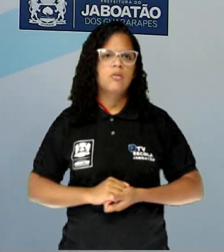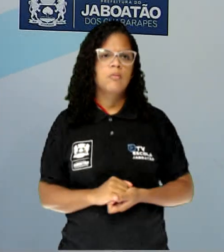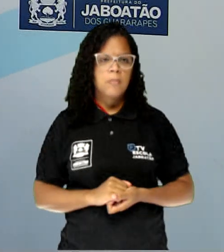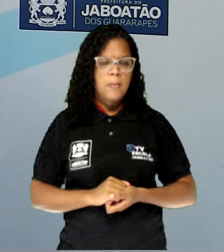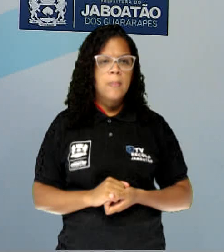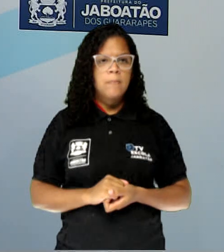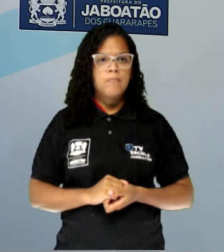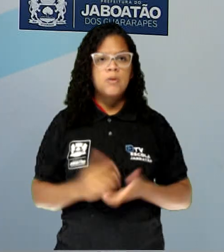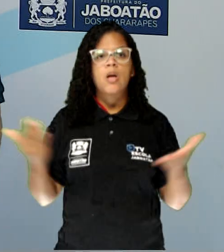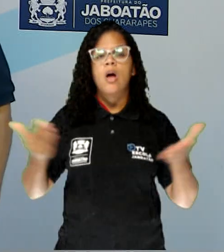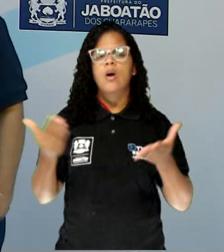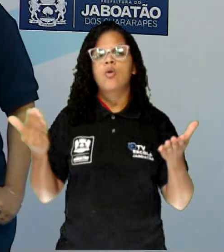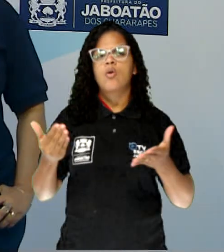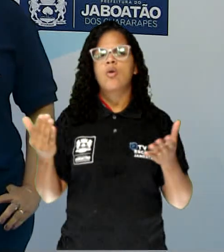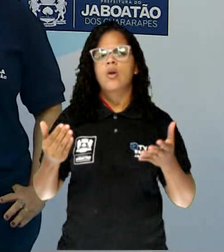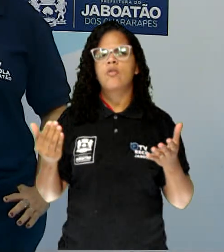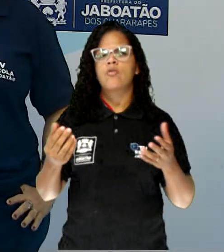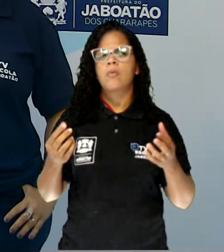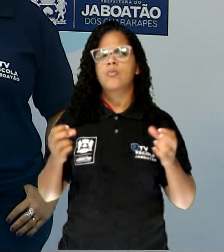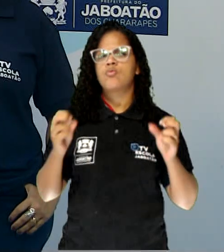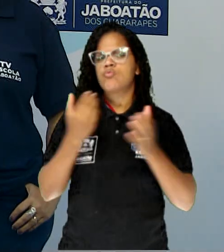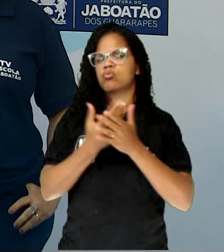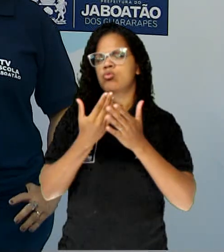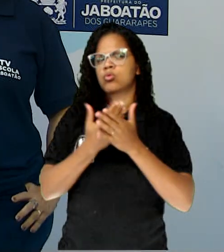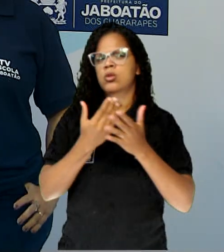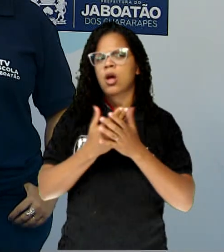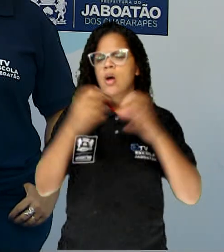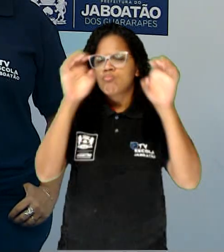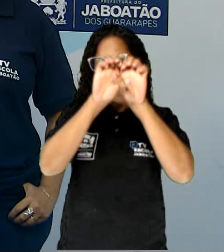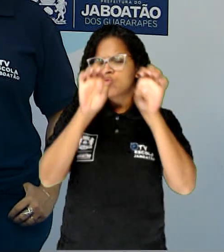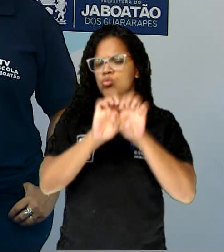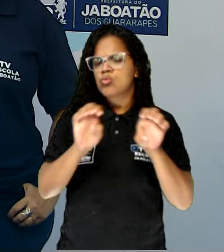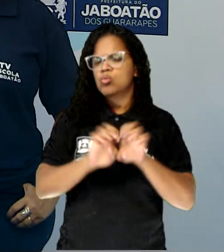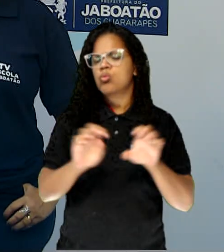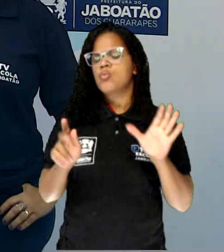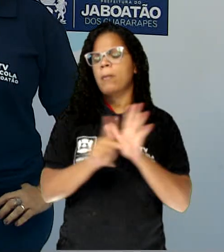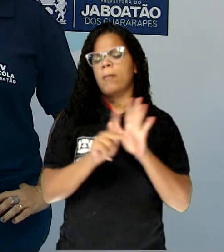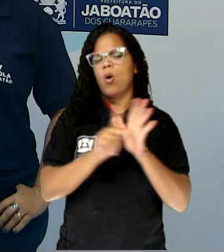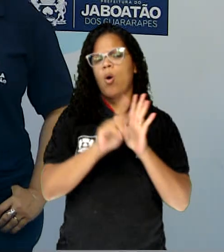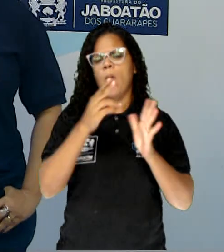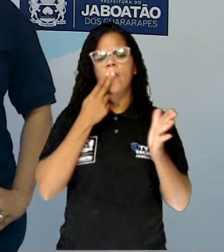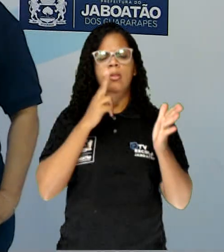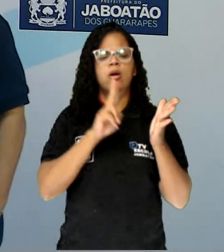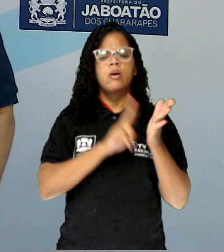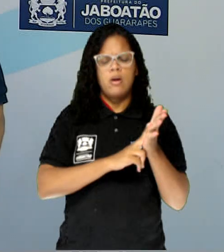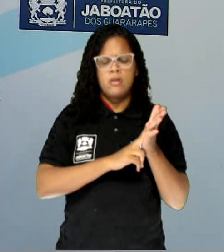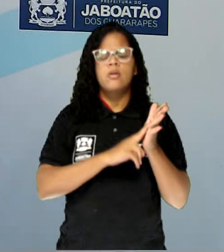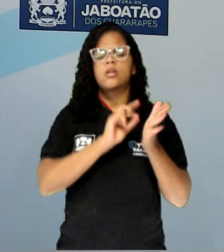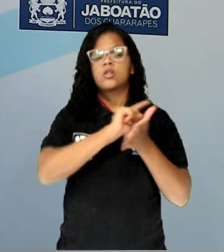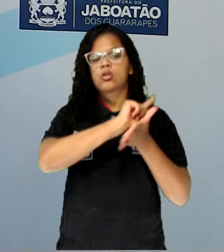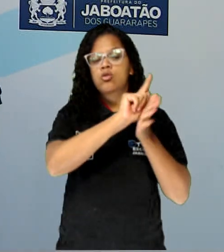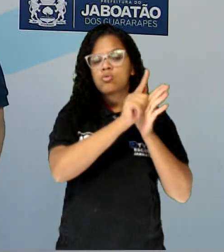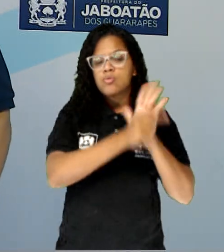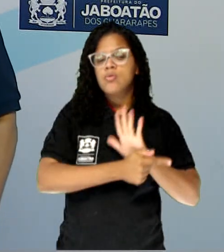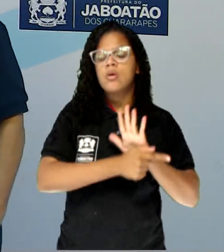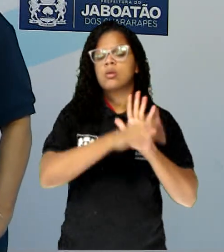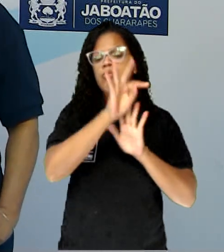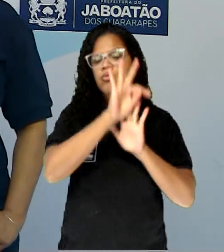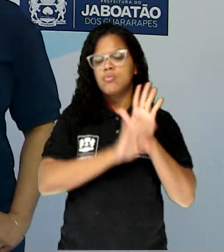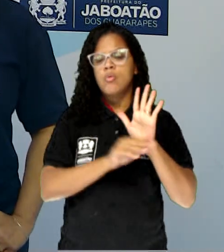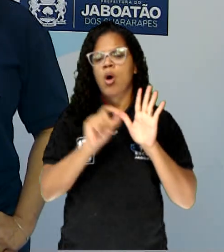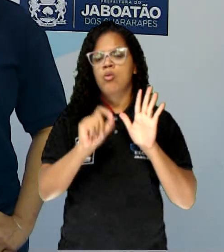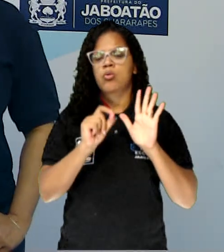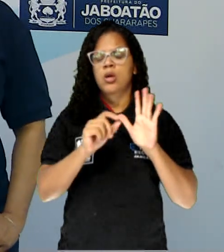E aqui nós vamos trabalhar um pouco a questão da estrutura da carta. Perceba que esse gênero textual, ela tem essa